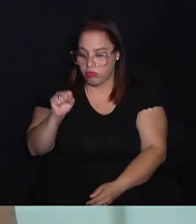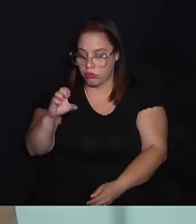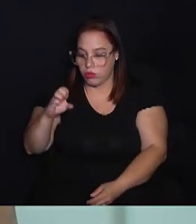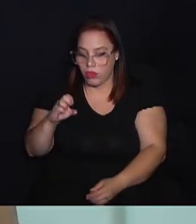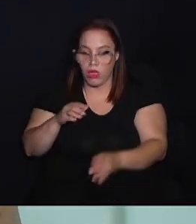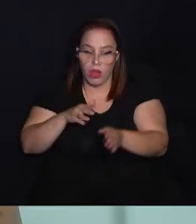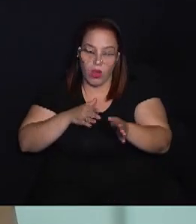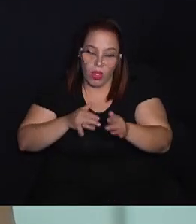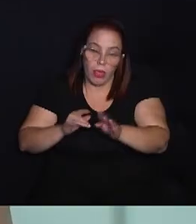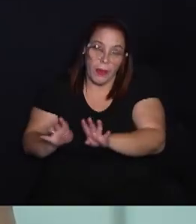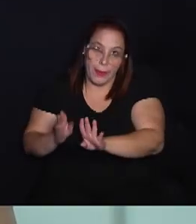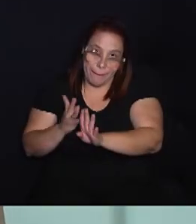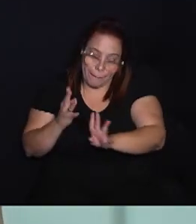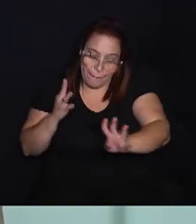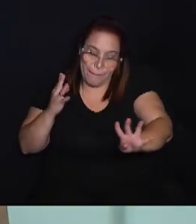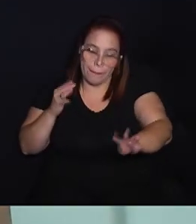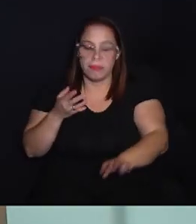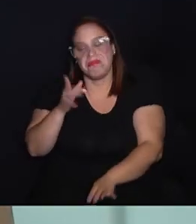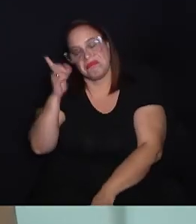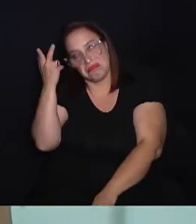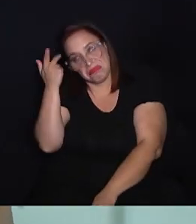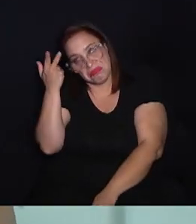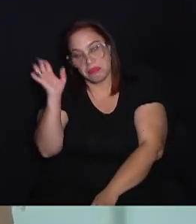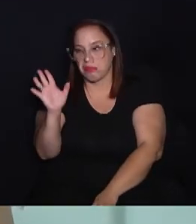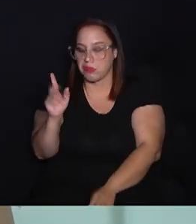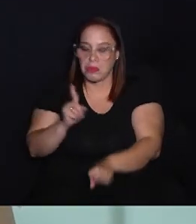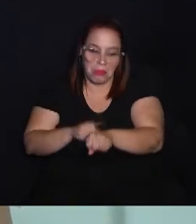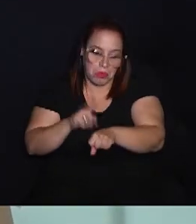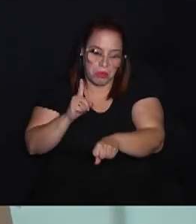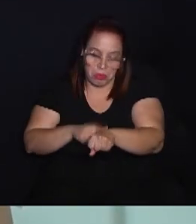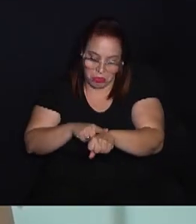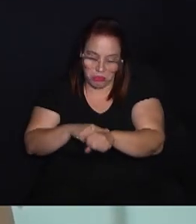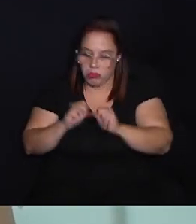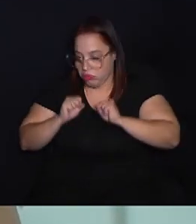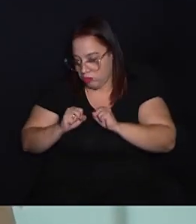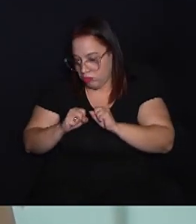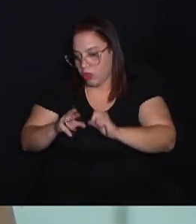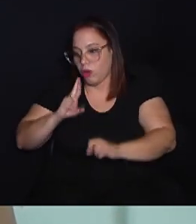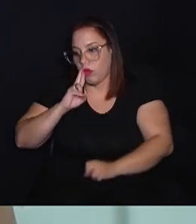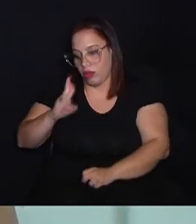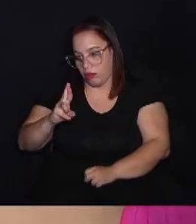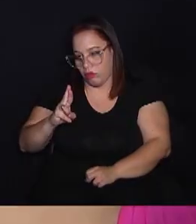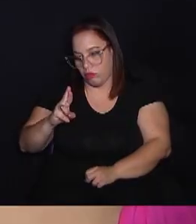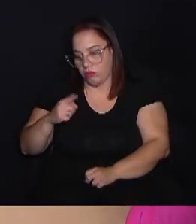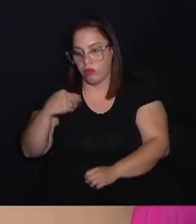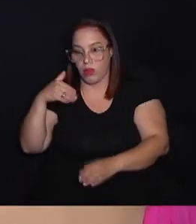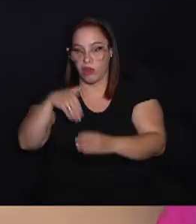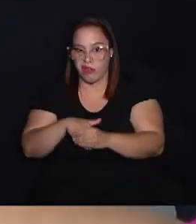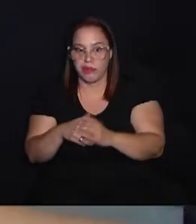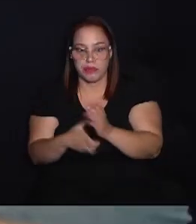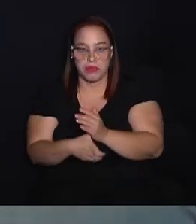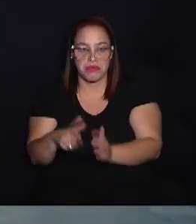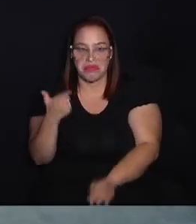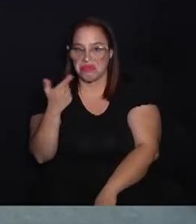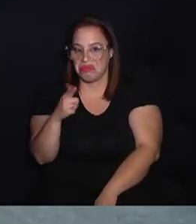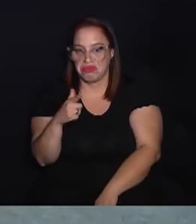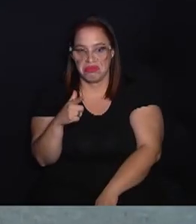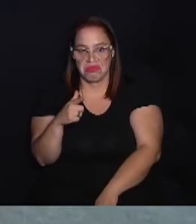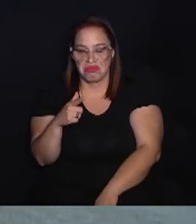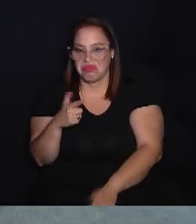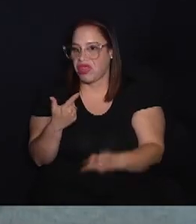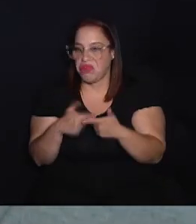material de uma rota. Rapidez na transmissão dos dados, o que permitiu que antes das 7h30 da noite, algumas